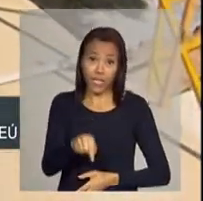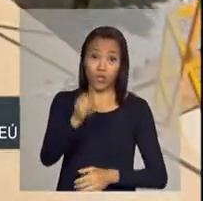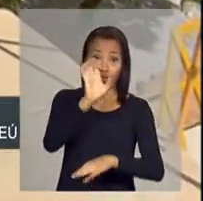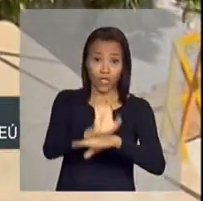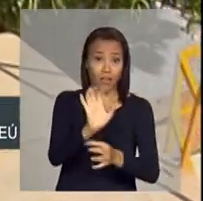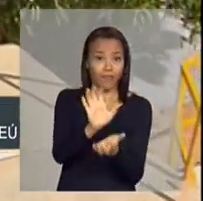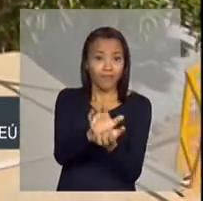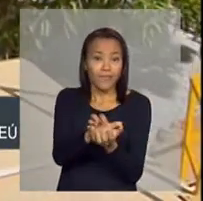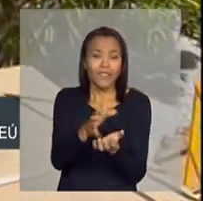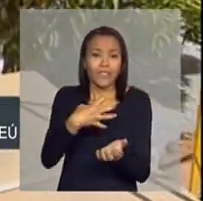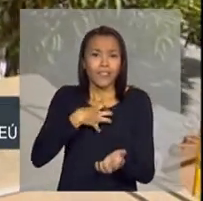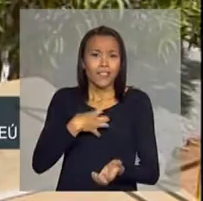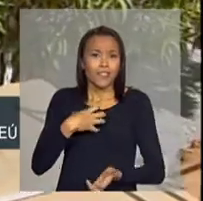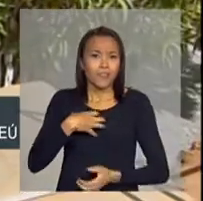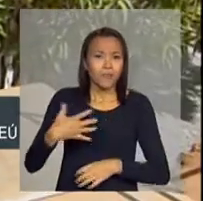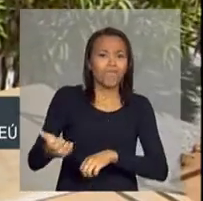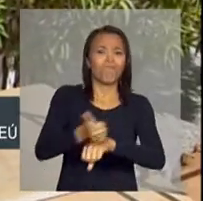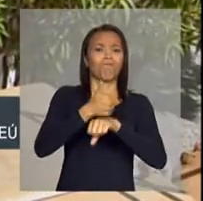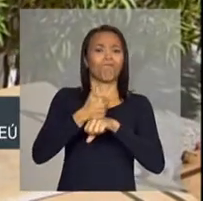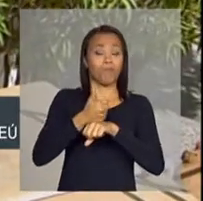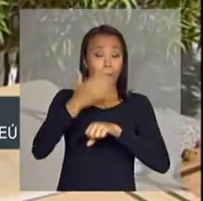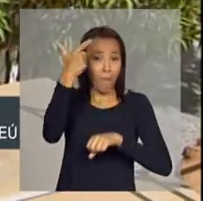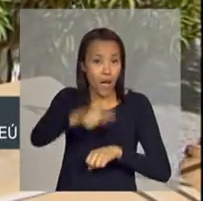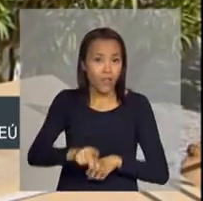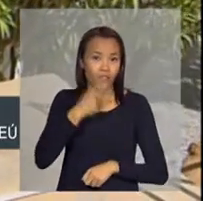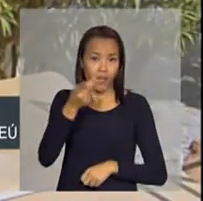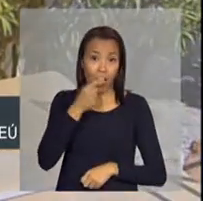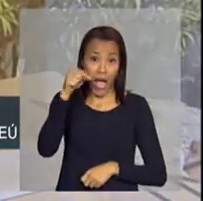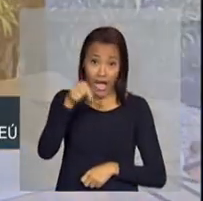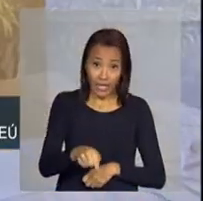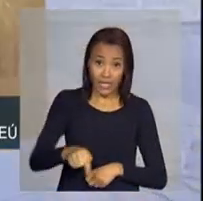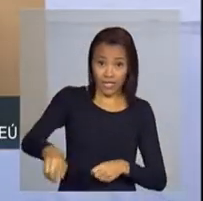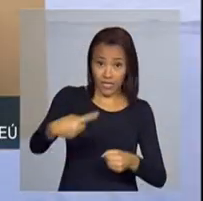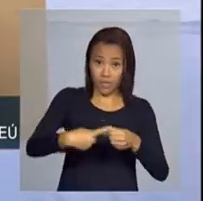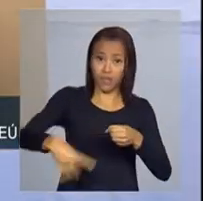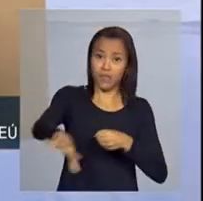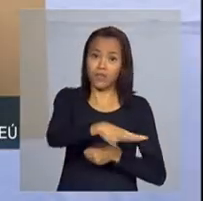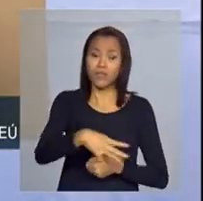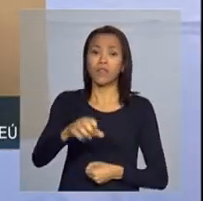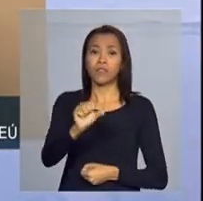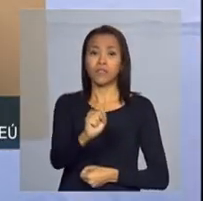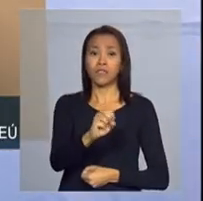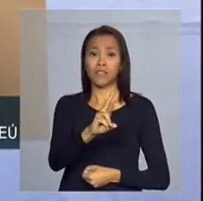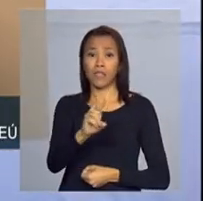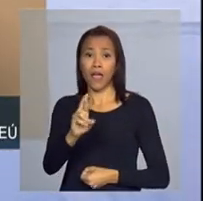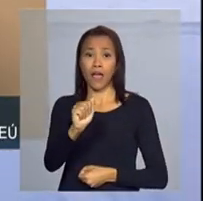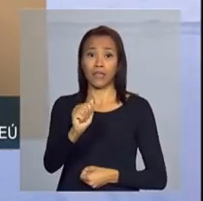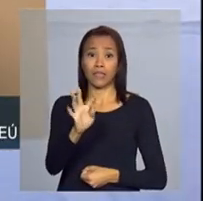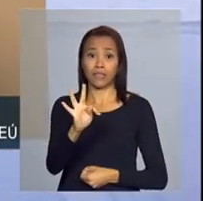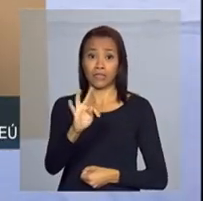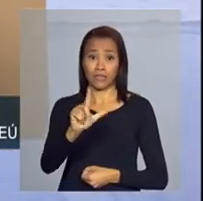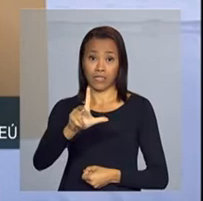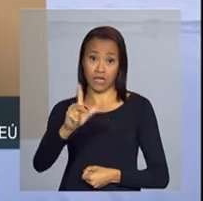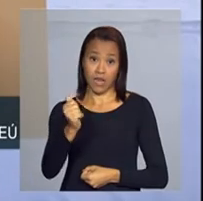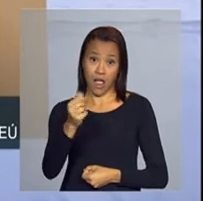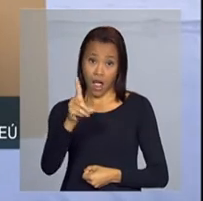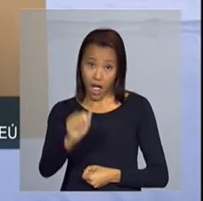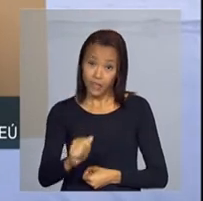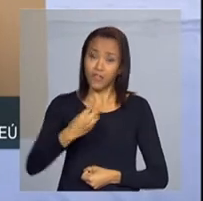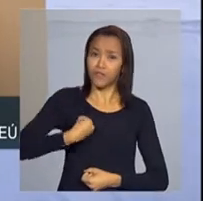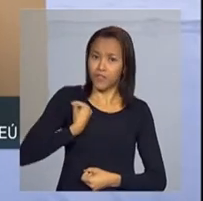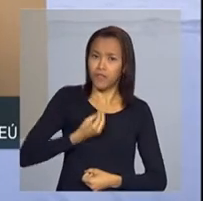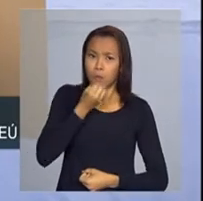momento único, mas vou acrescentar mais. Serra Talhada segue o caminho do Estado e também vive um momento singular em